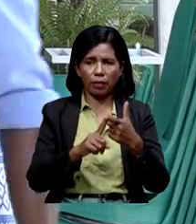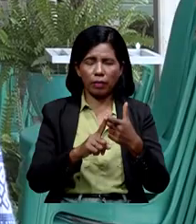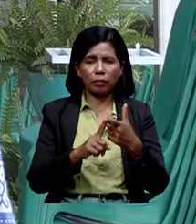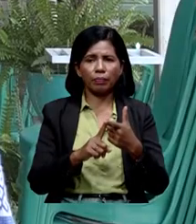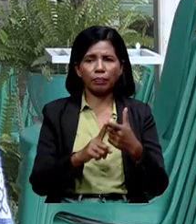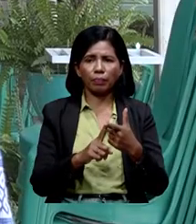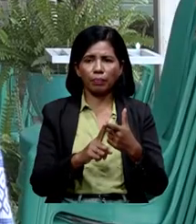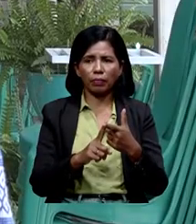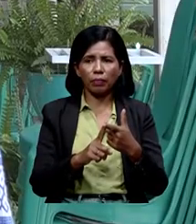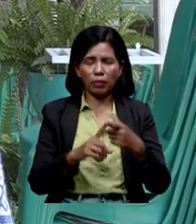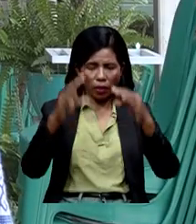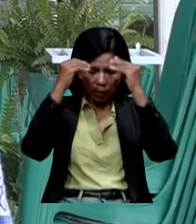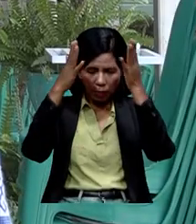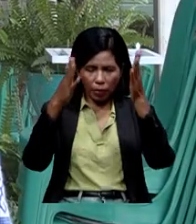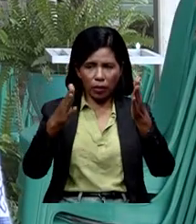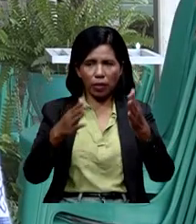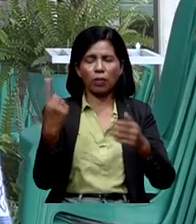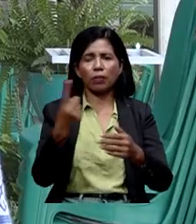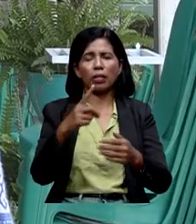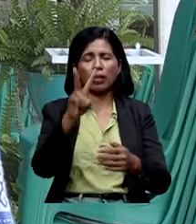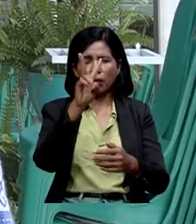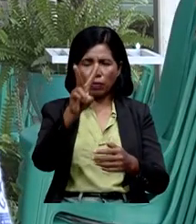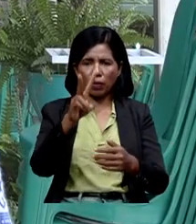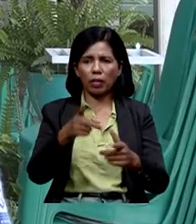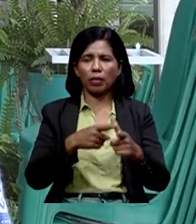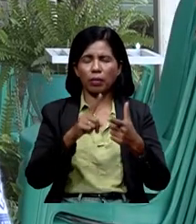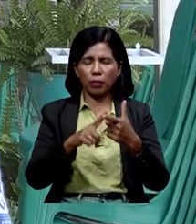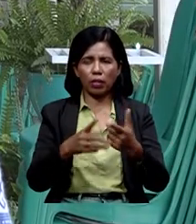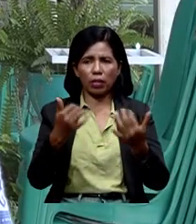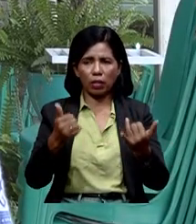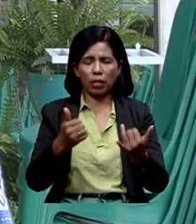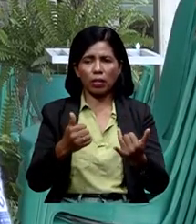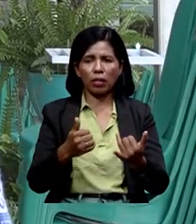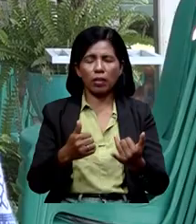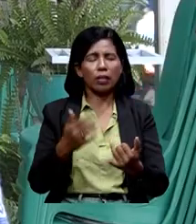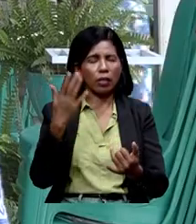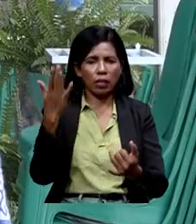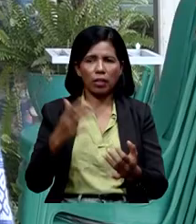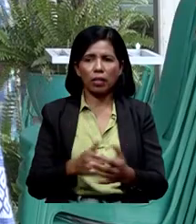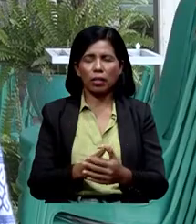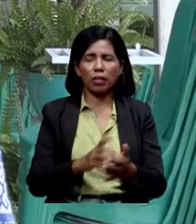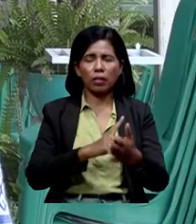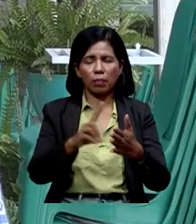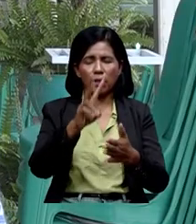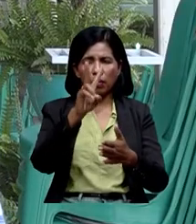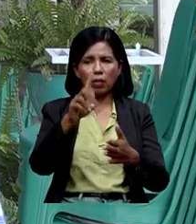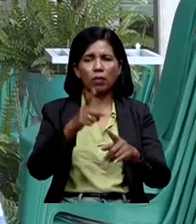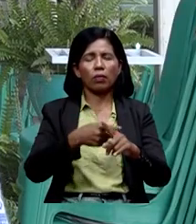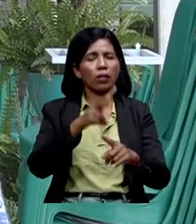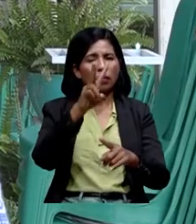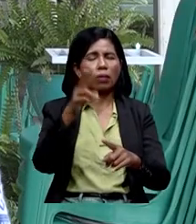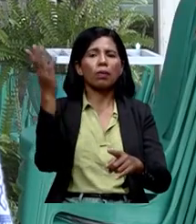es que la surlai ne professores permanente e ritna in rua então ida ne polêmica ida ha semana rua fulan rua ba